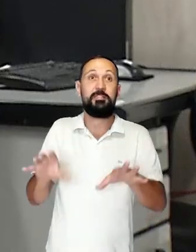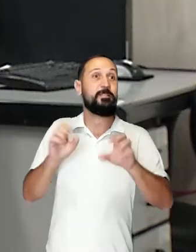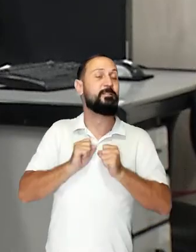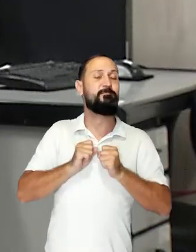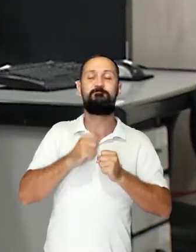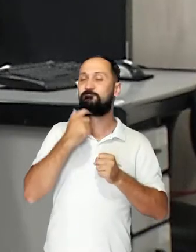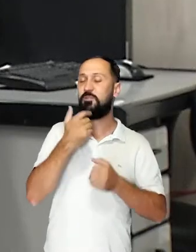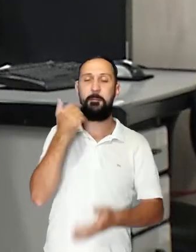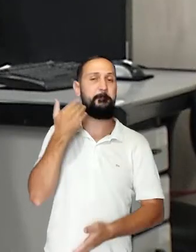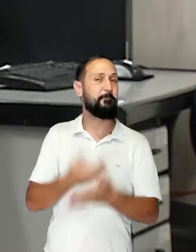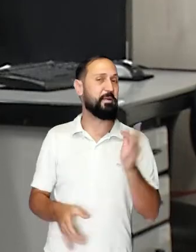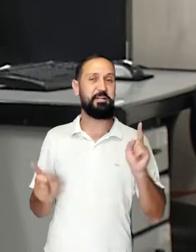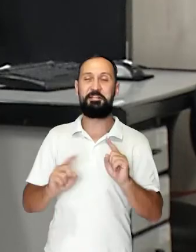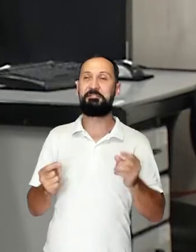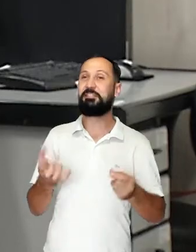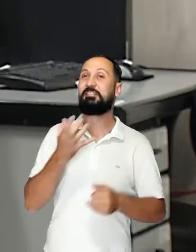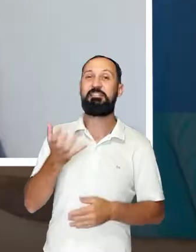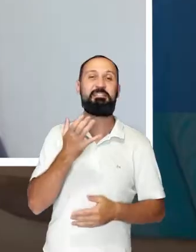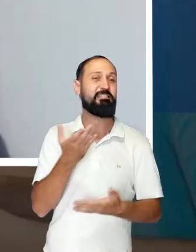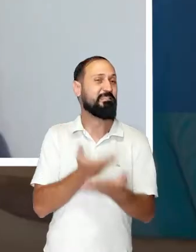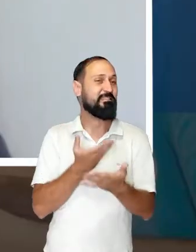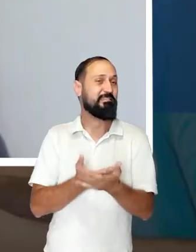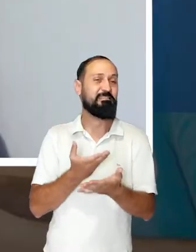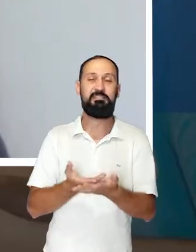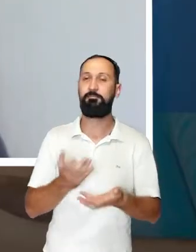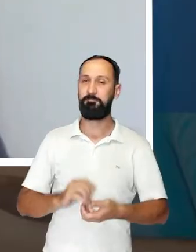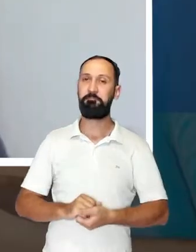sai, né? Assim, e depois também